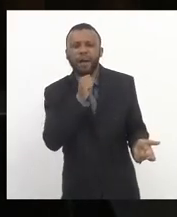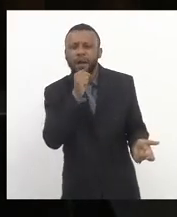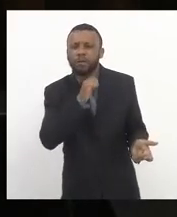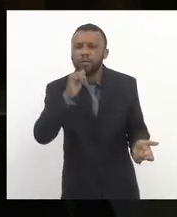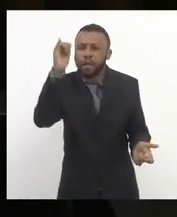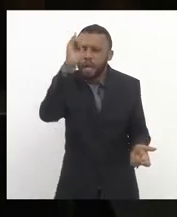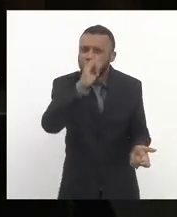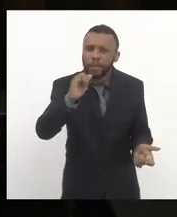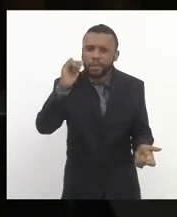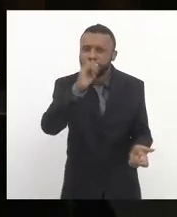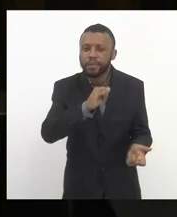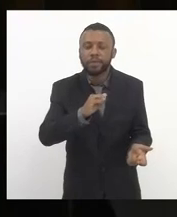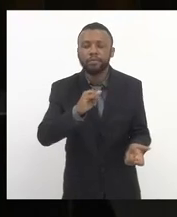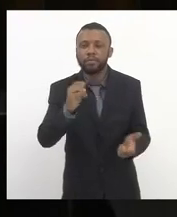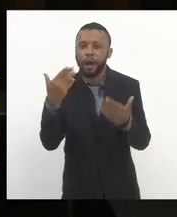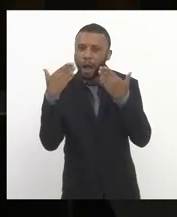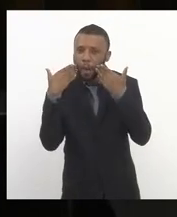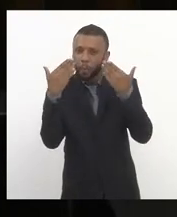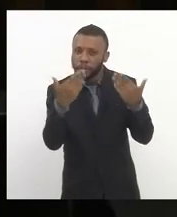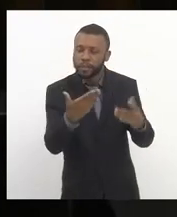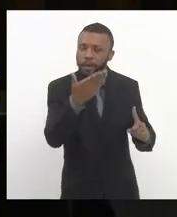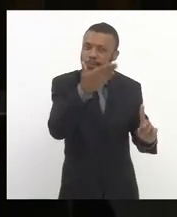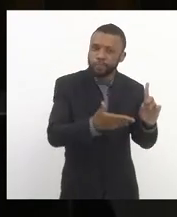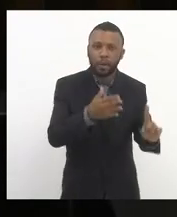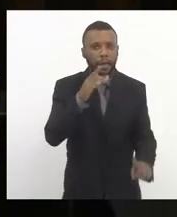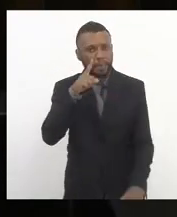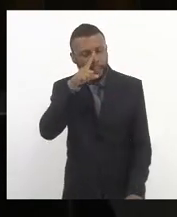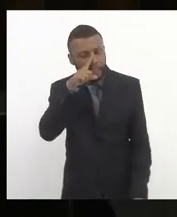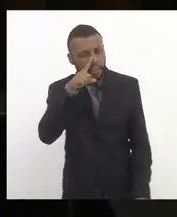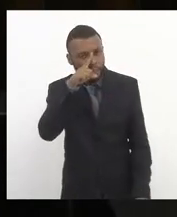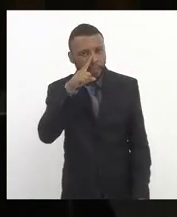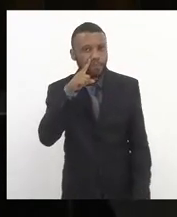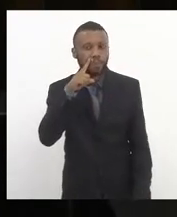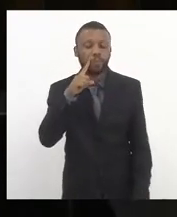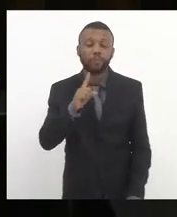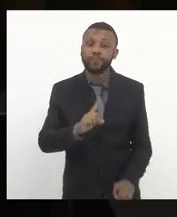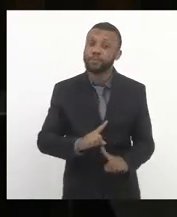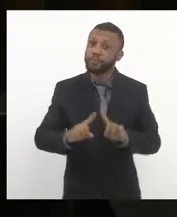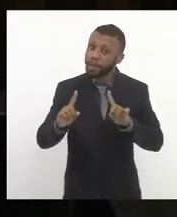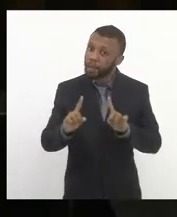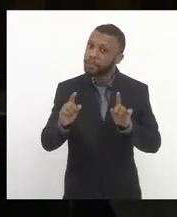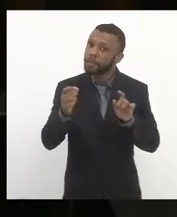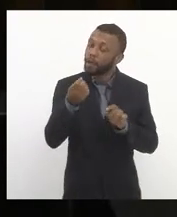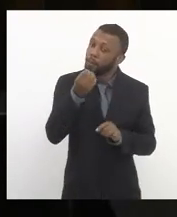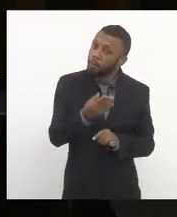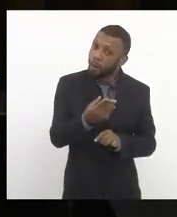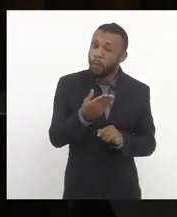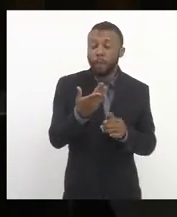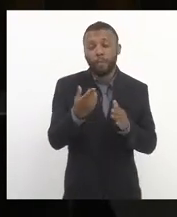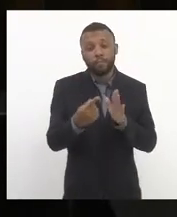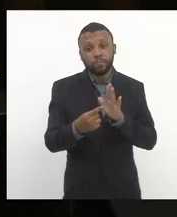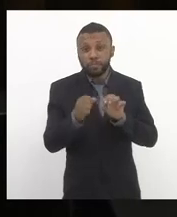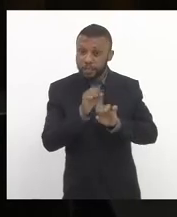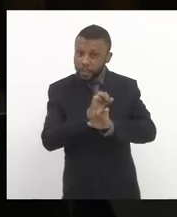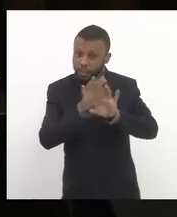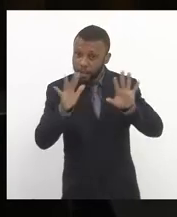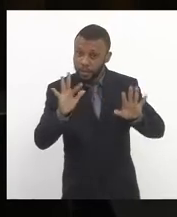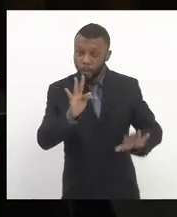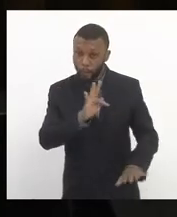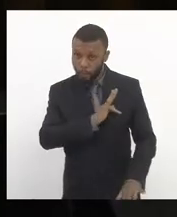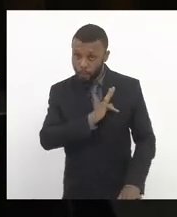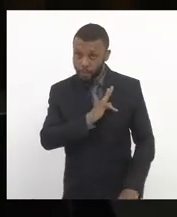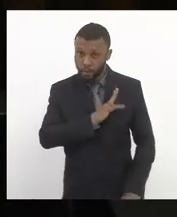vida de um chefe de família em risco. Mas vale salientar que o policial militar não pode ser